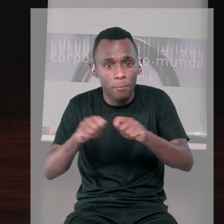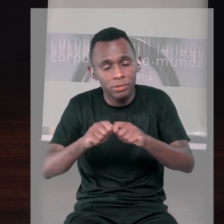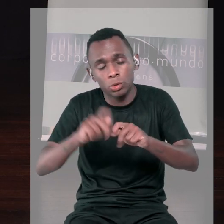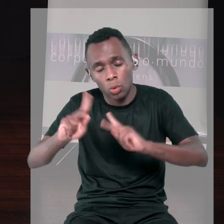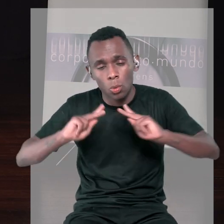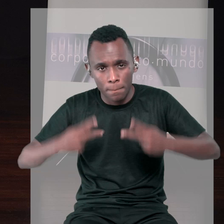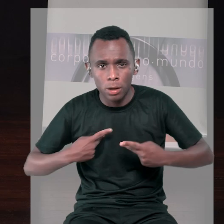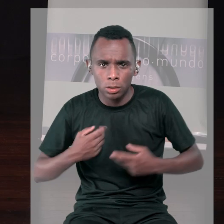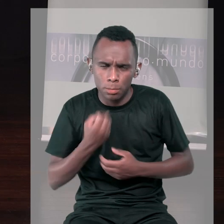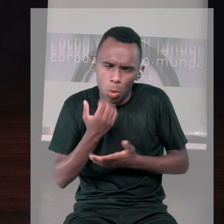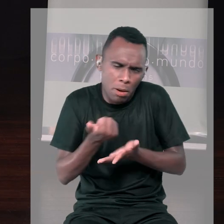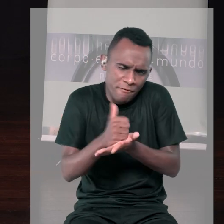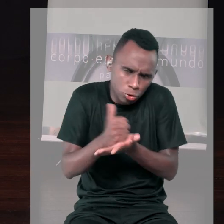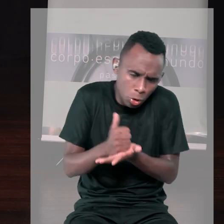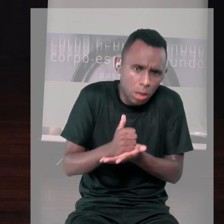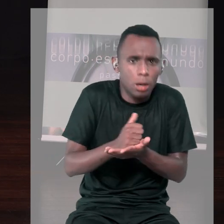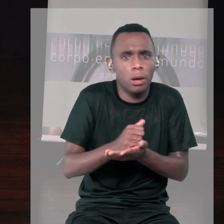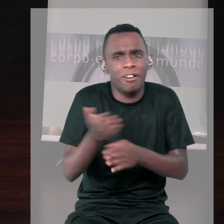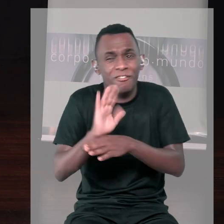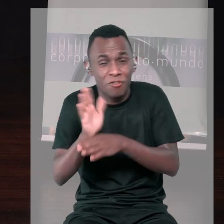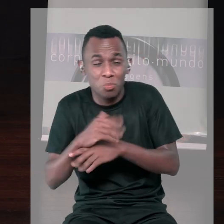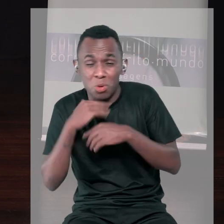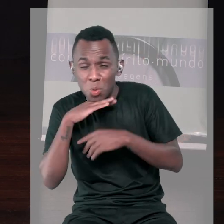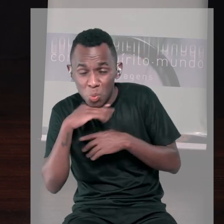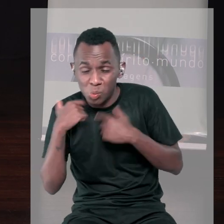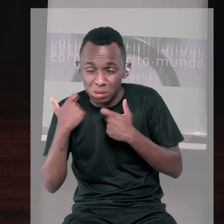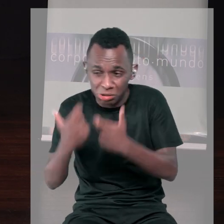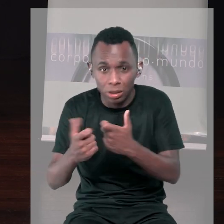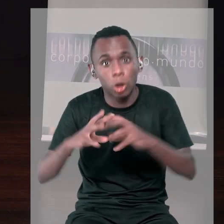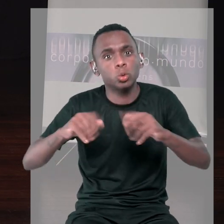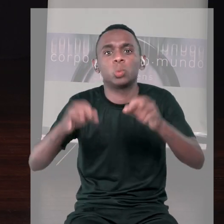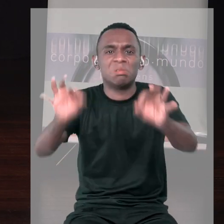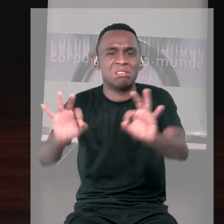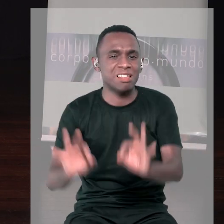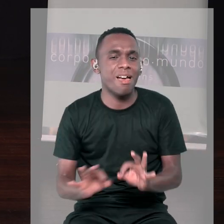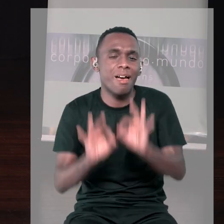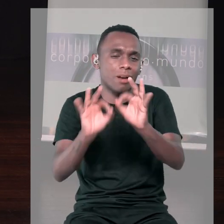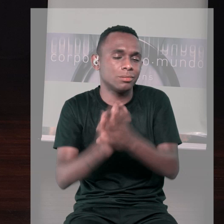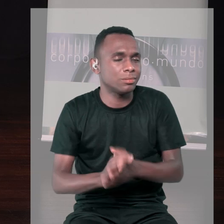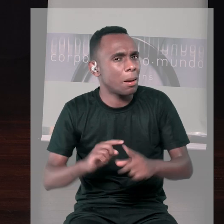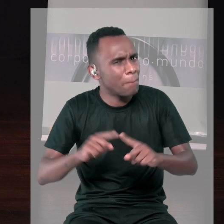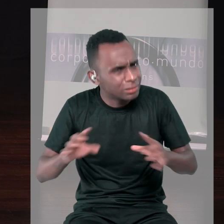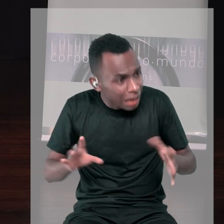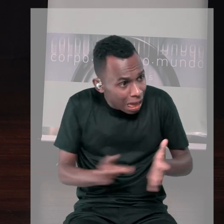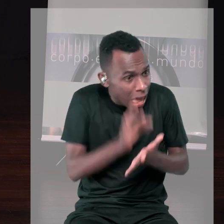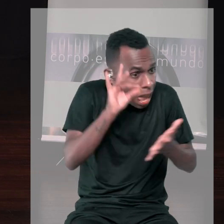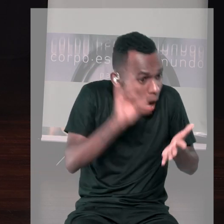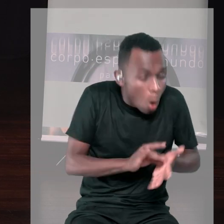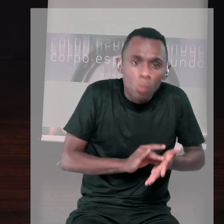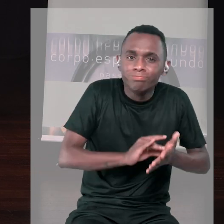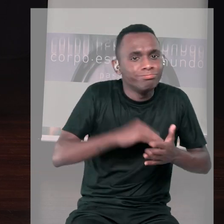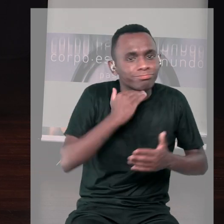Isso é bom para videogame, para filme ruim de guerra, né, que tudo dá certo, né, mas isso não corresponde a uma realidade da